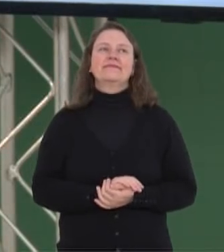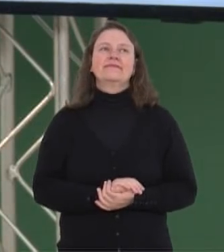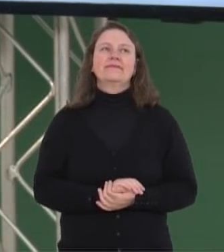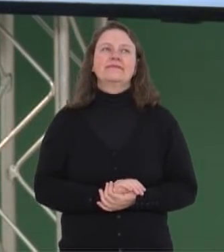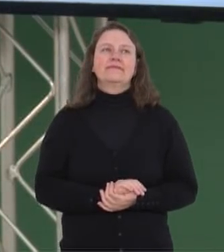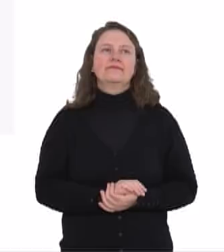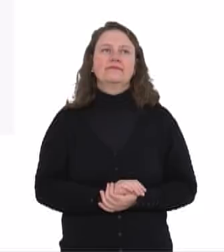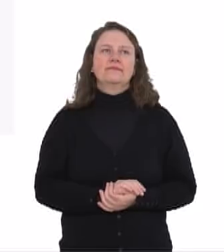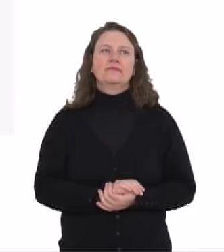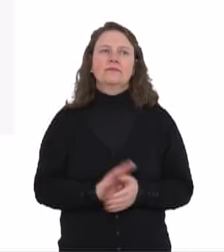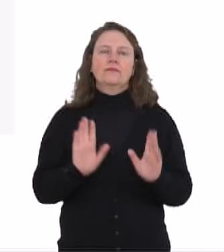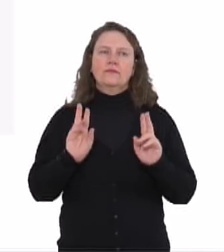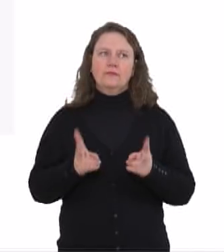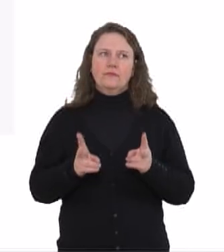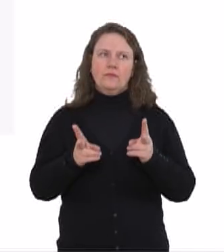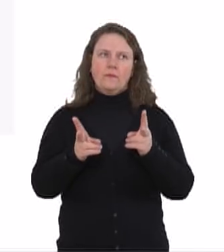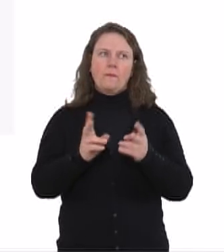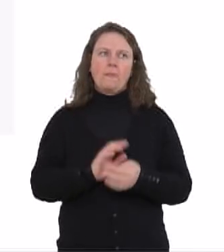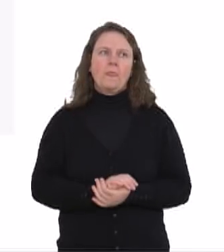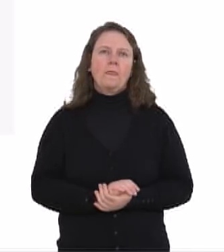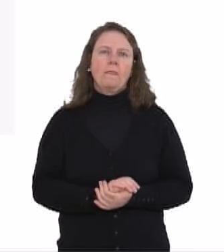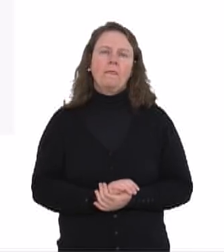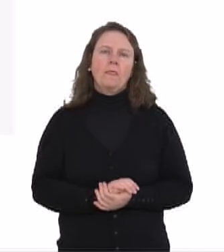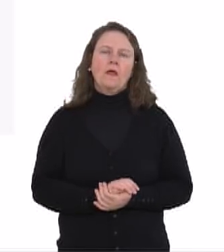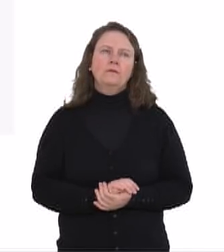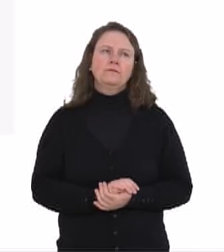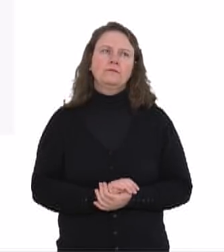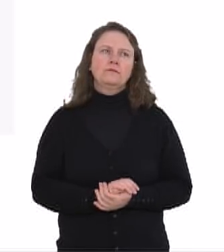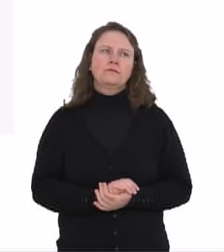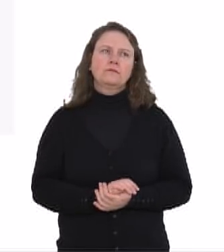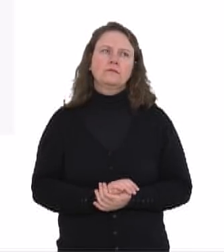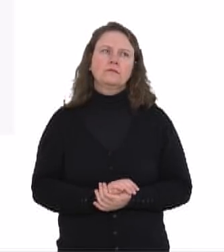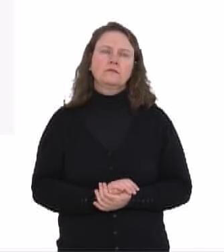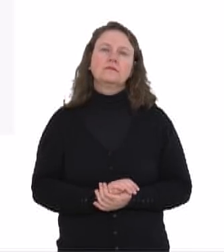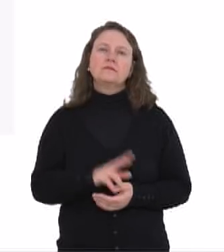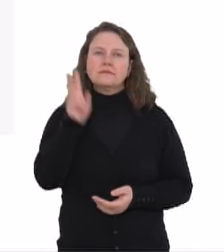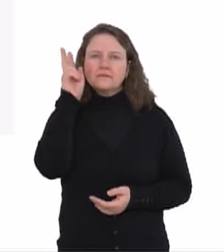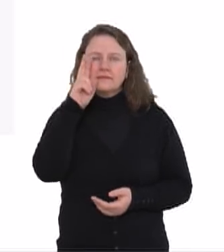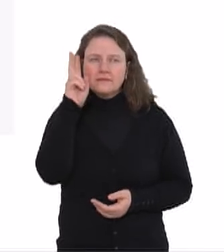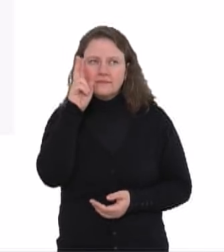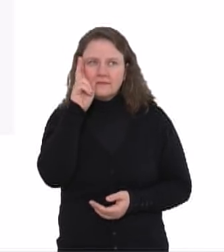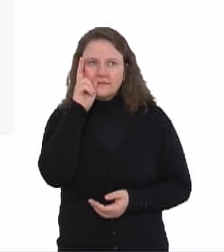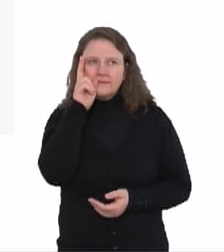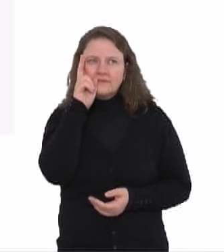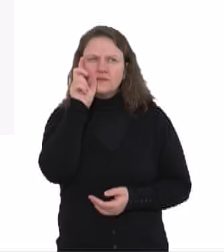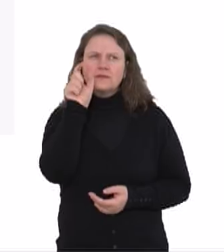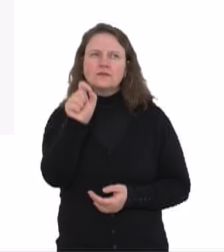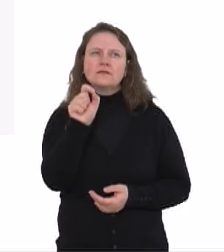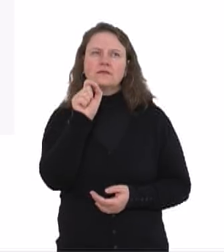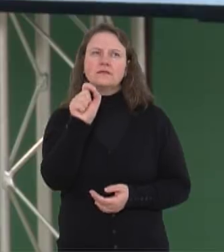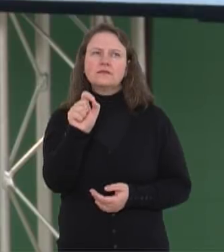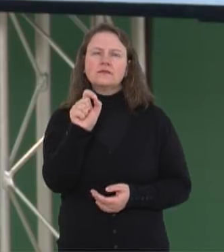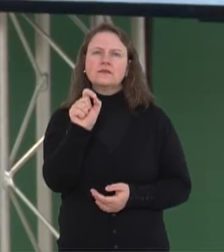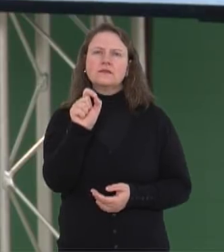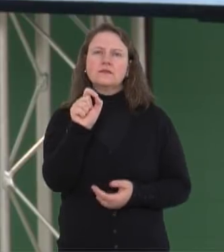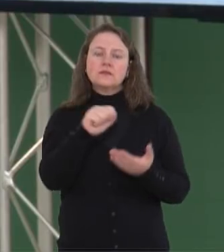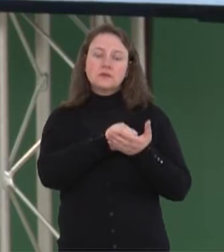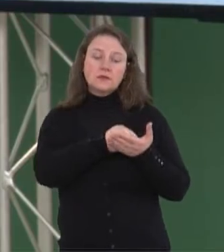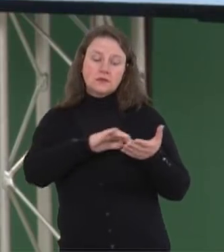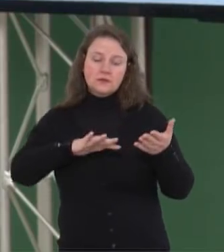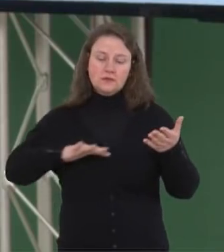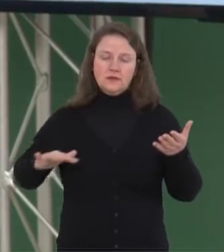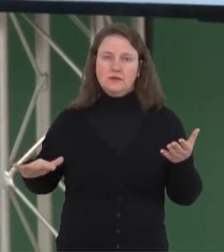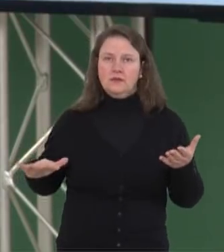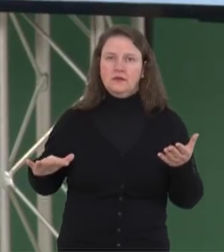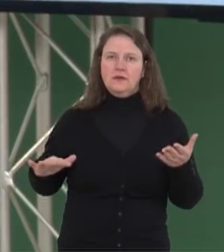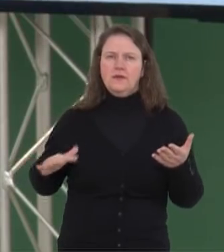Então, vamos seguir. Lembram das free time activities? Quais são as